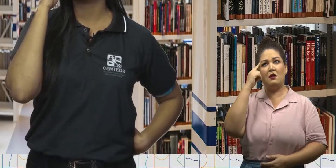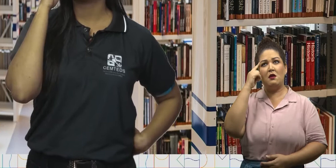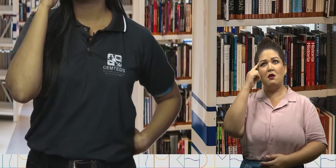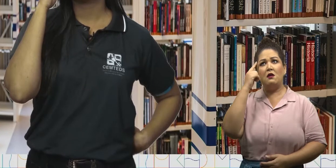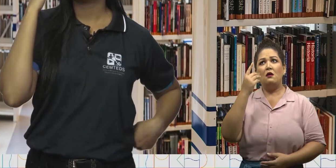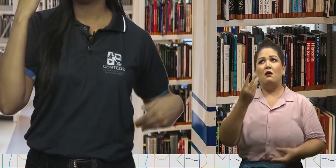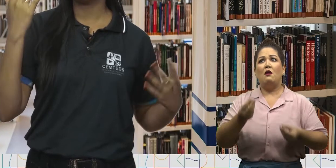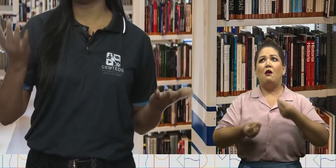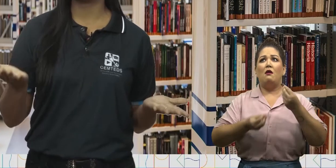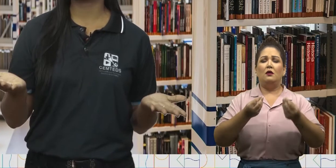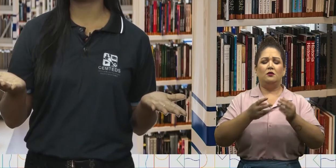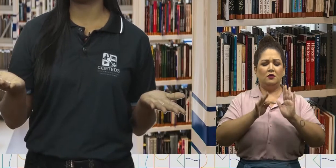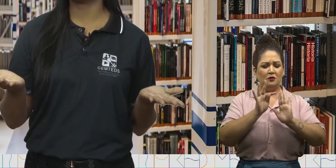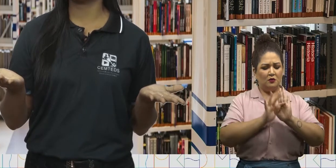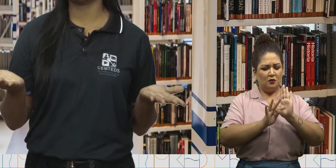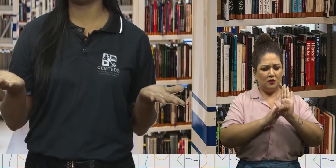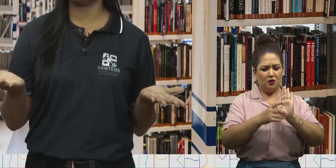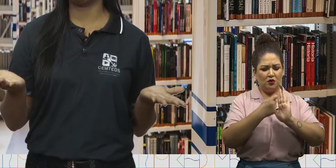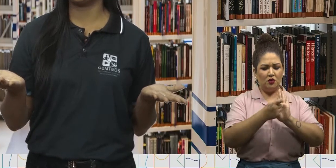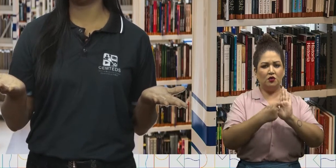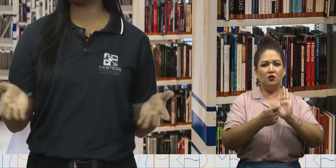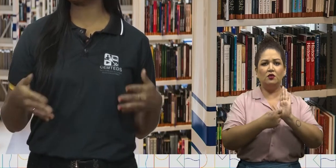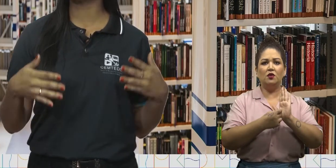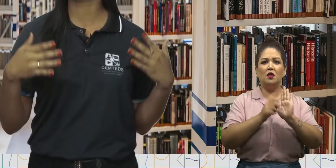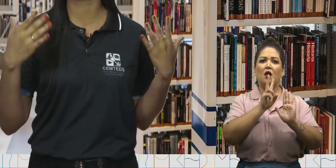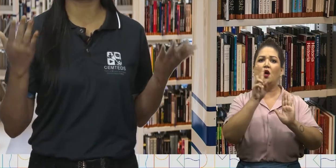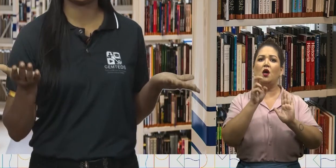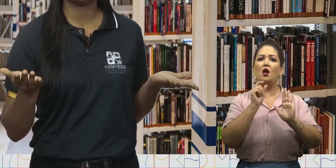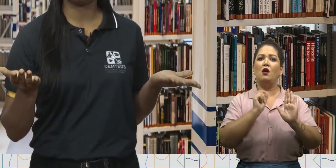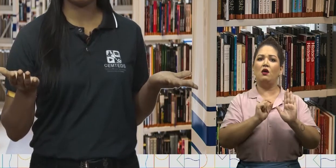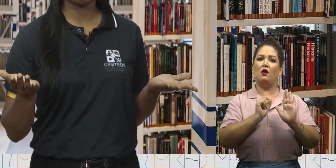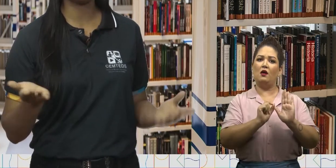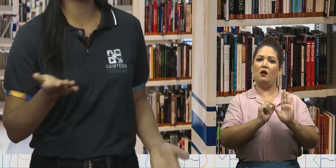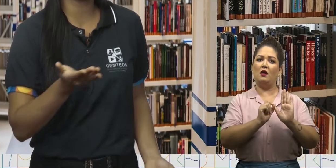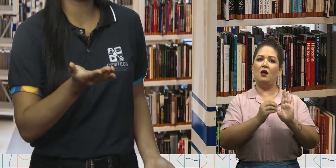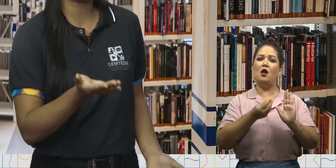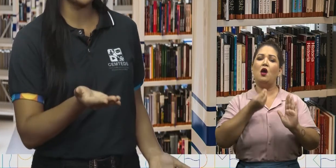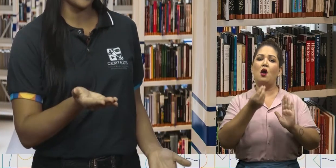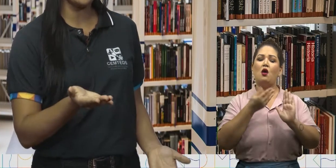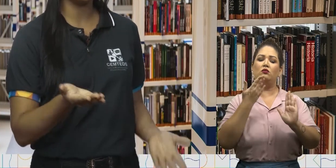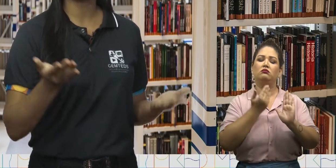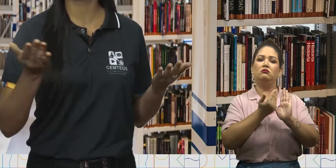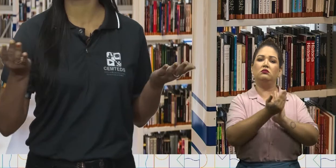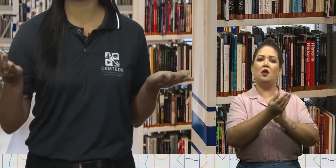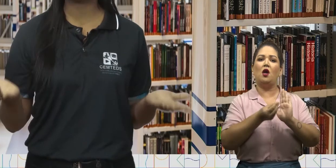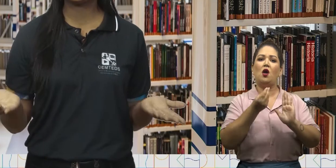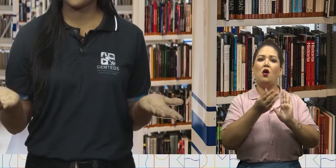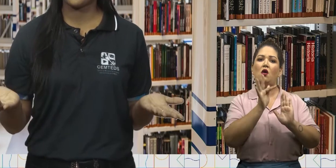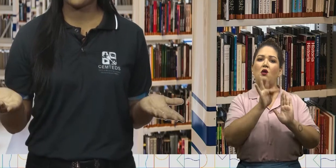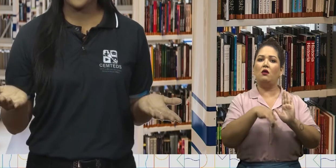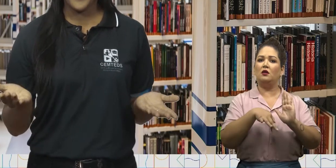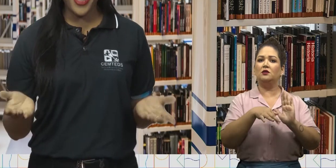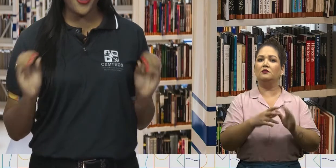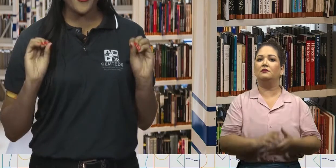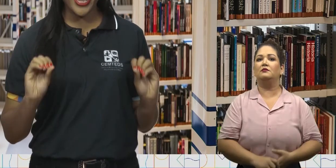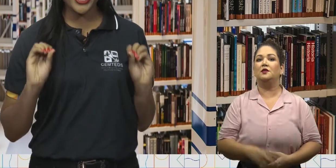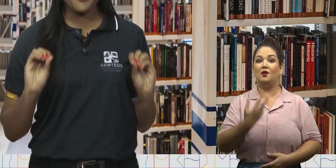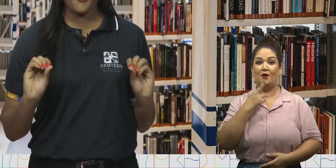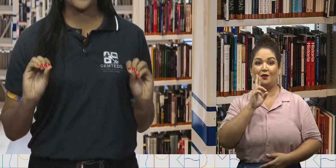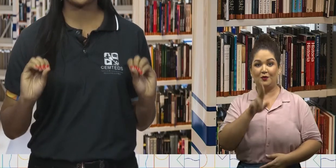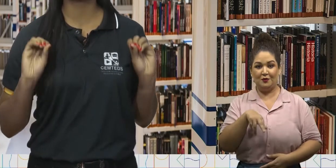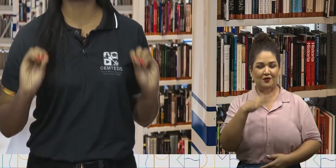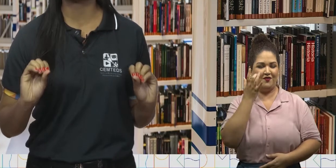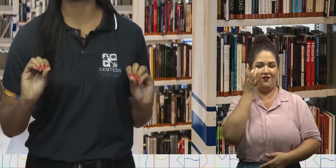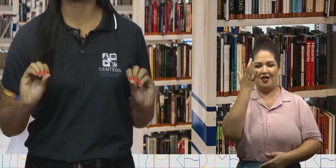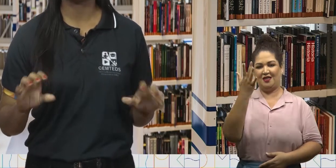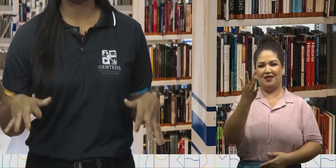pensando: que texto posso escrever falando sobre o quê? Como iniciar e finalizar? Eu